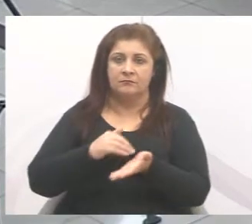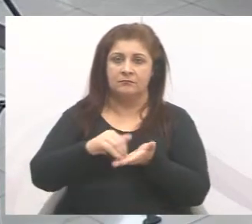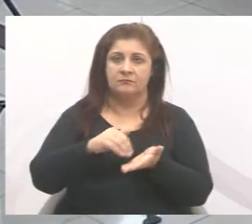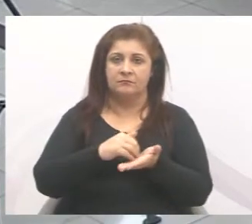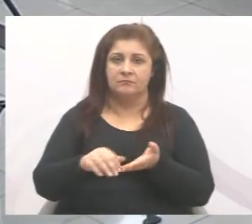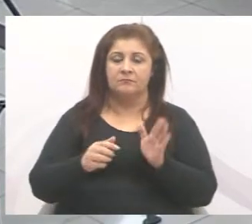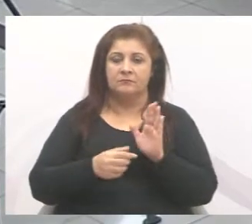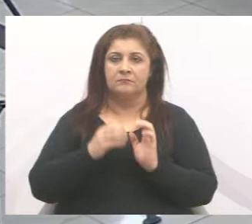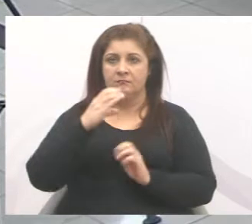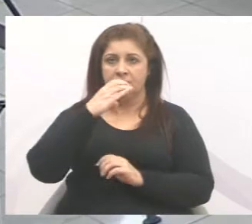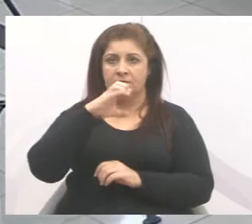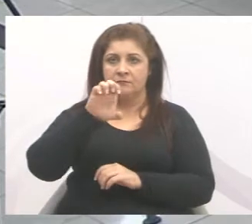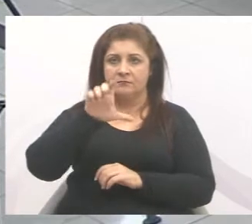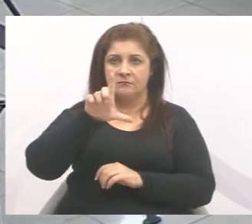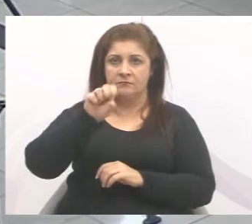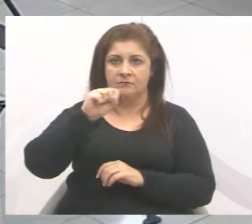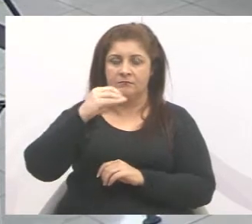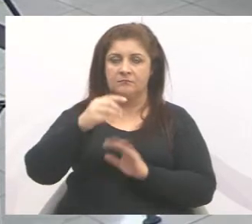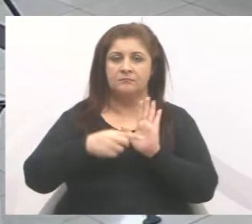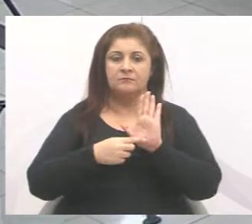fazer a apresentação.